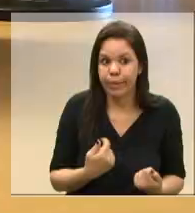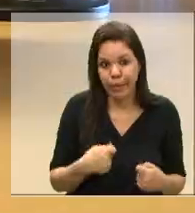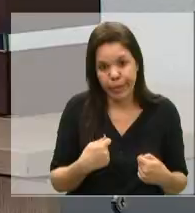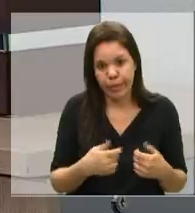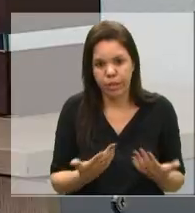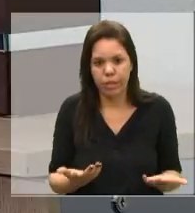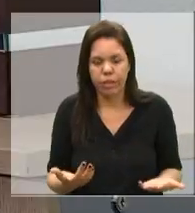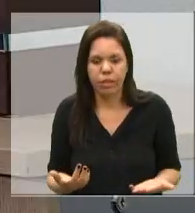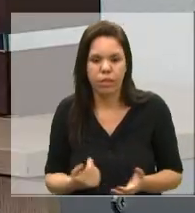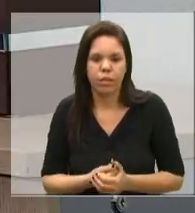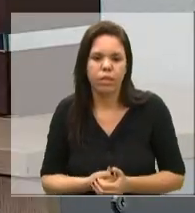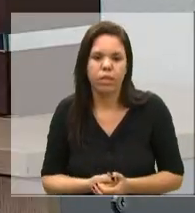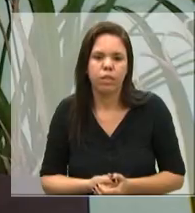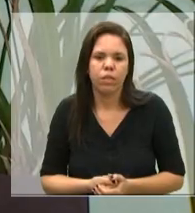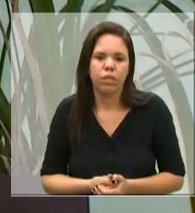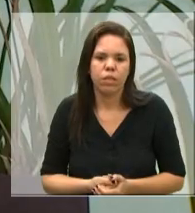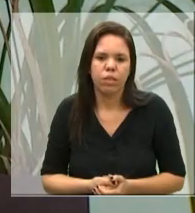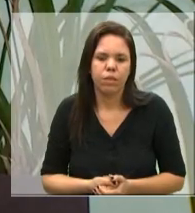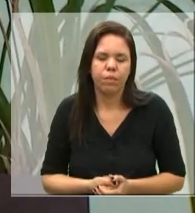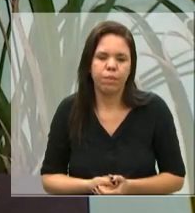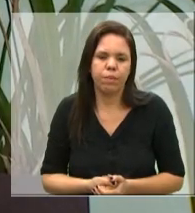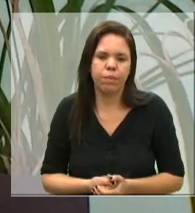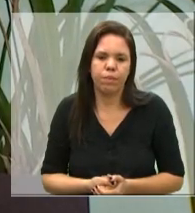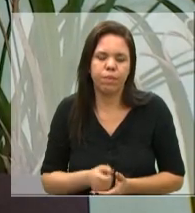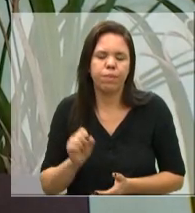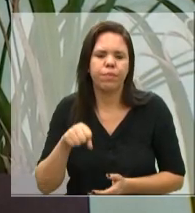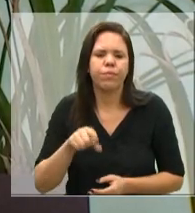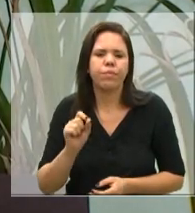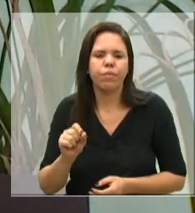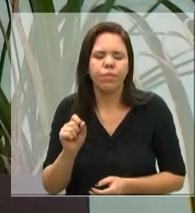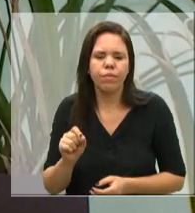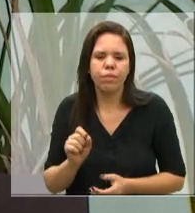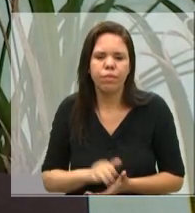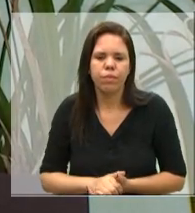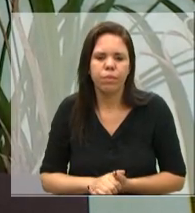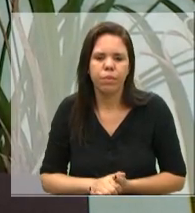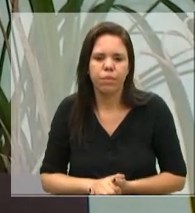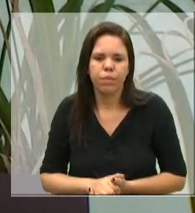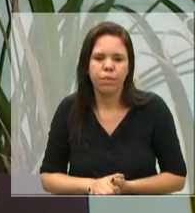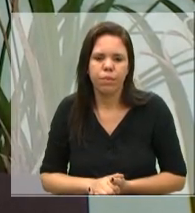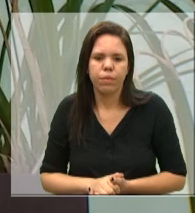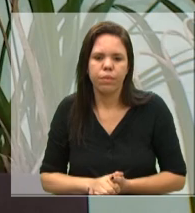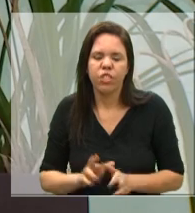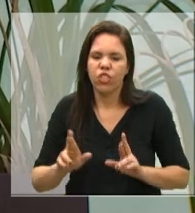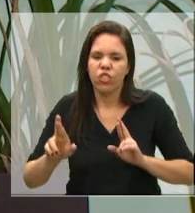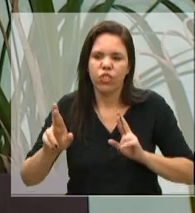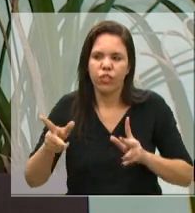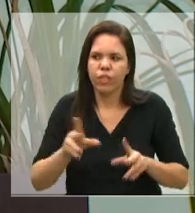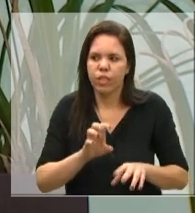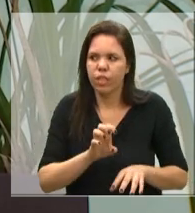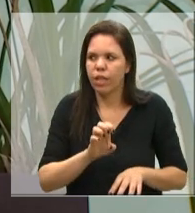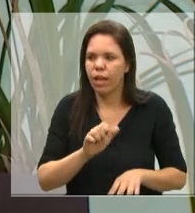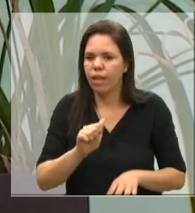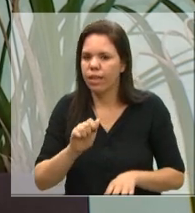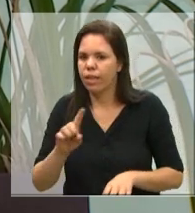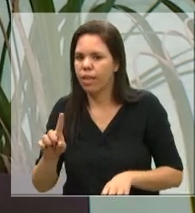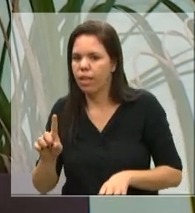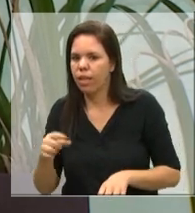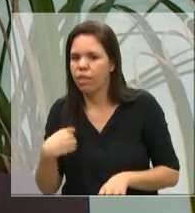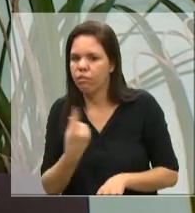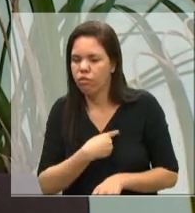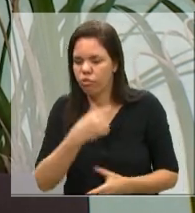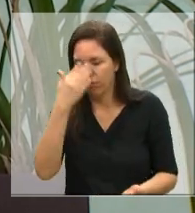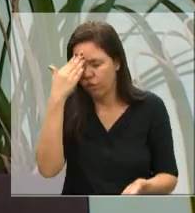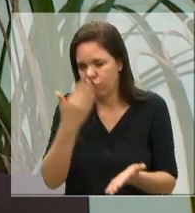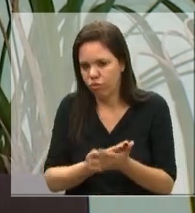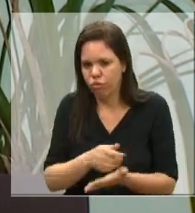colocado à prova. Demanda mais, Renato, do aluno? Não tenho dúvida que sim, Andréia. Eu acho que a grande diferença da EAD, por algum motivo nós